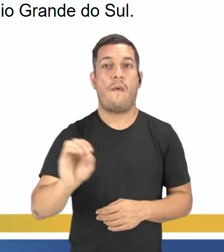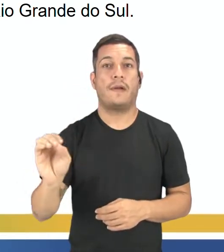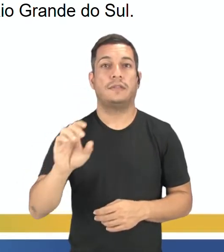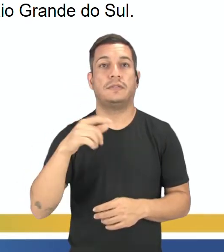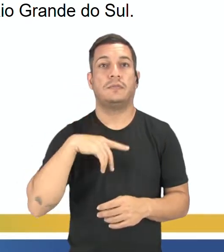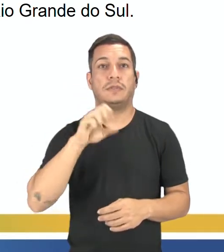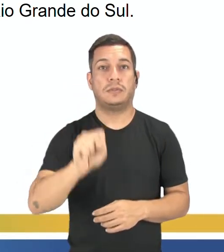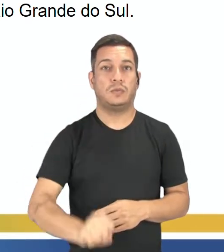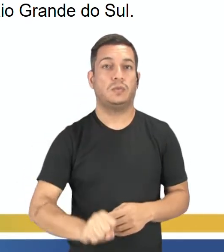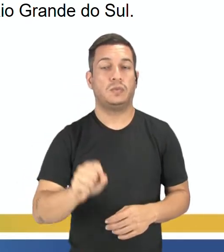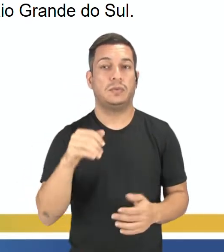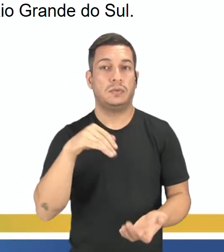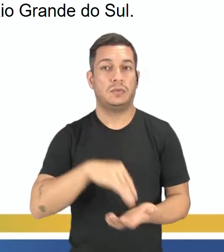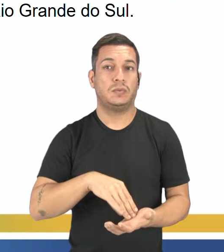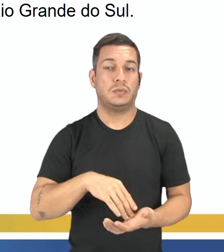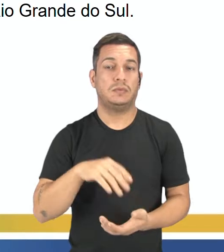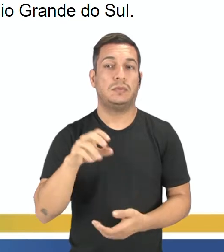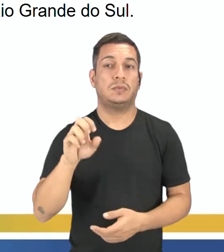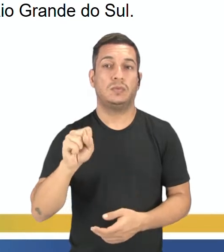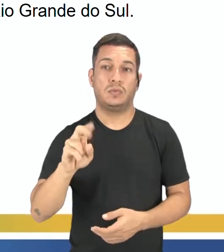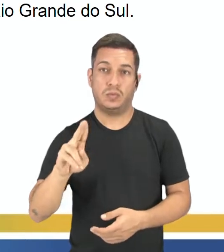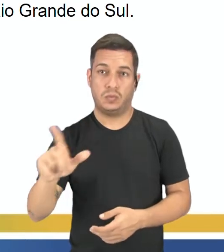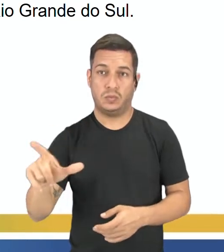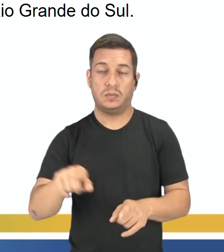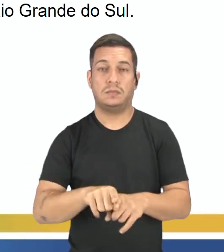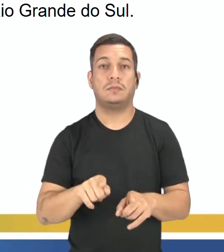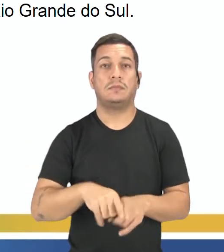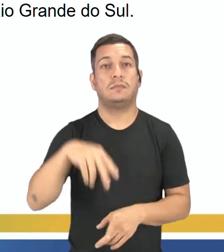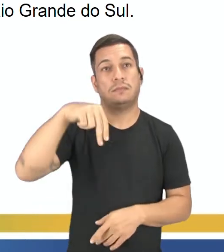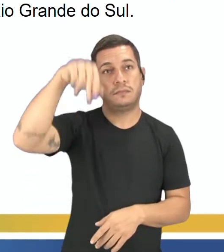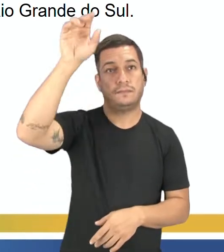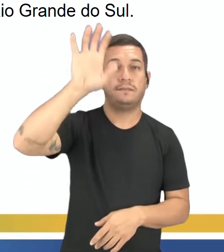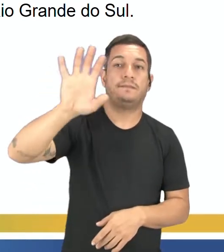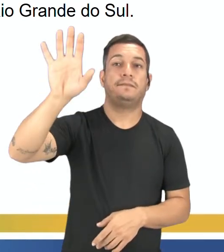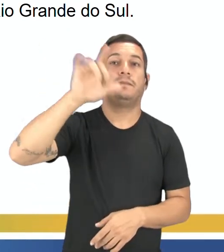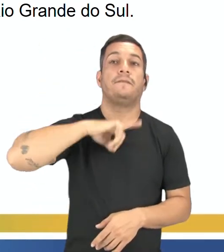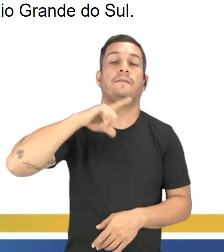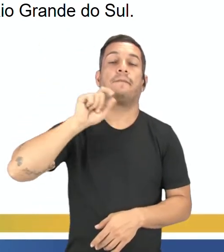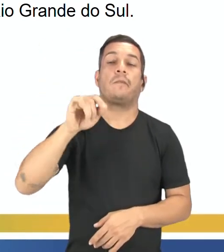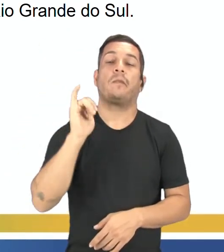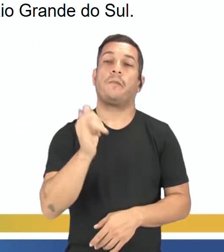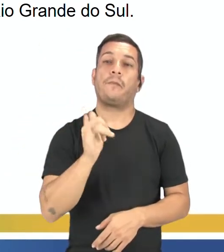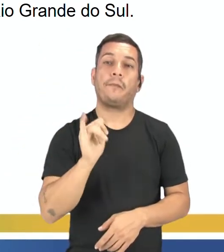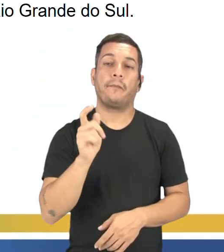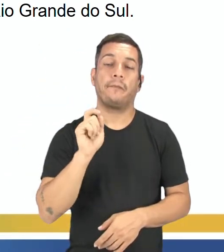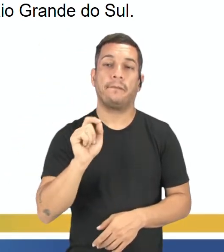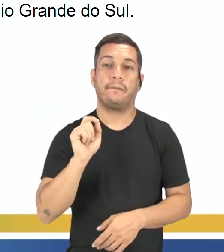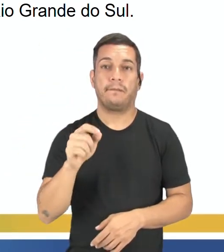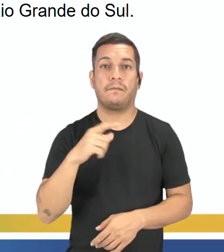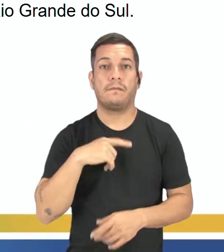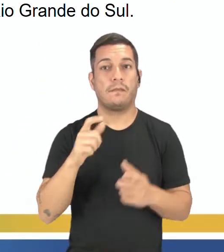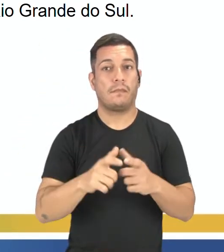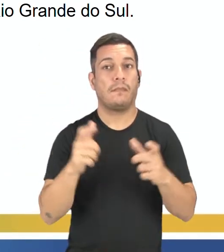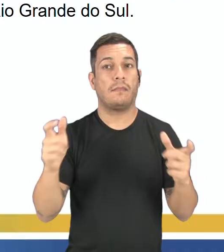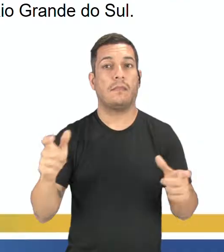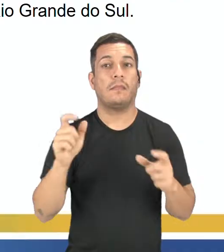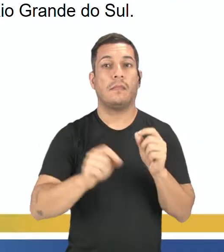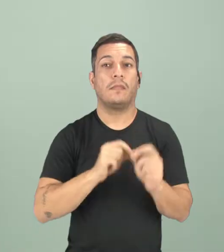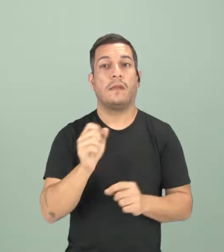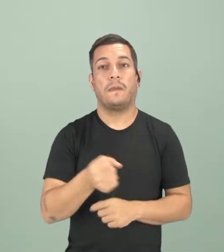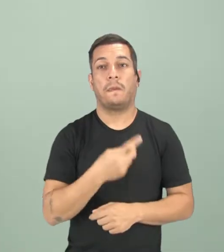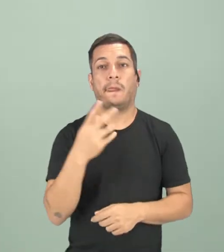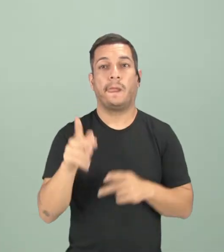centro-oeste, depois a sudeste e por último a região sul. Então na região norte a gente tem, como eu acabei de dizer a vocês, a